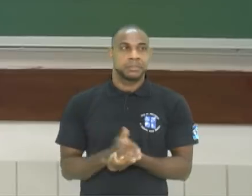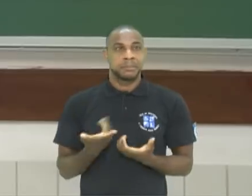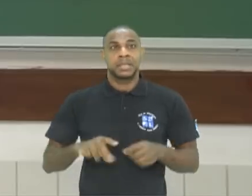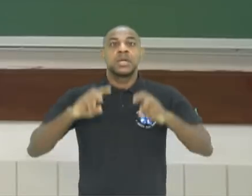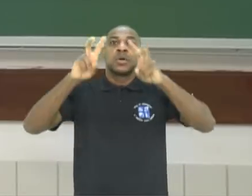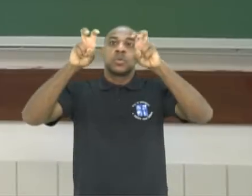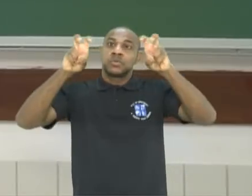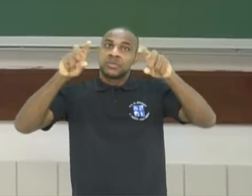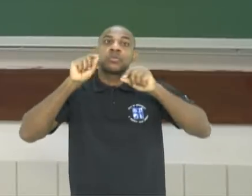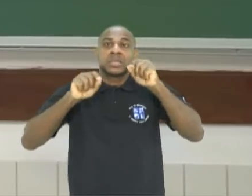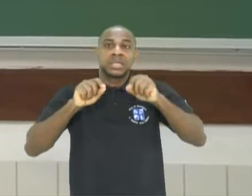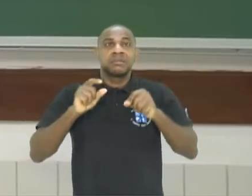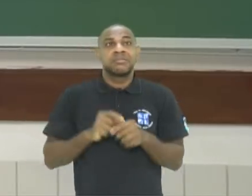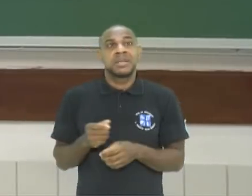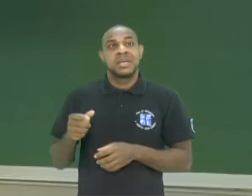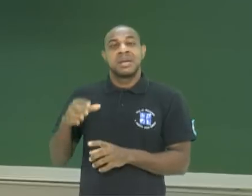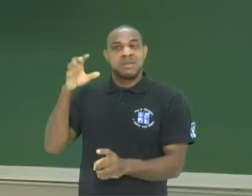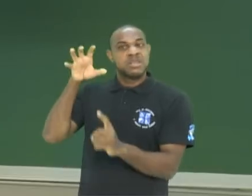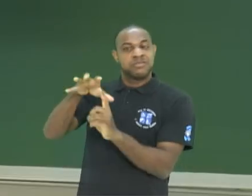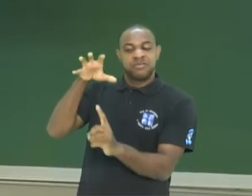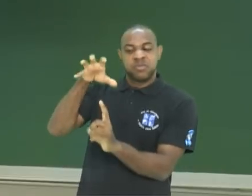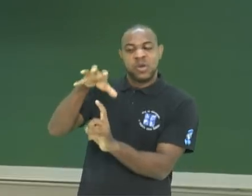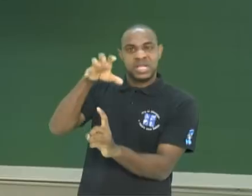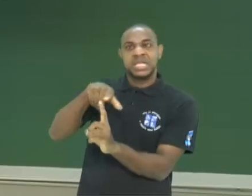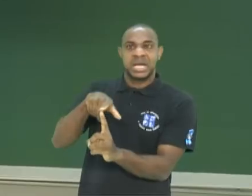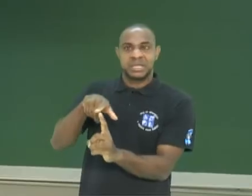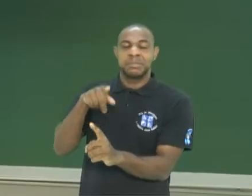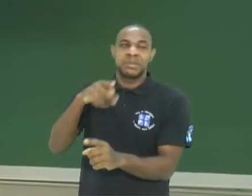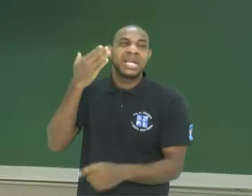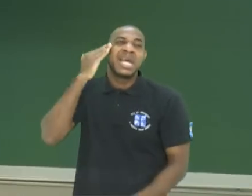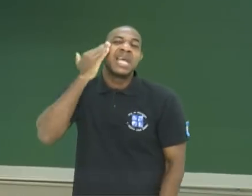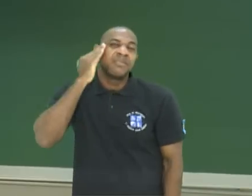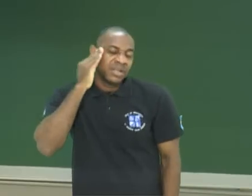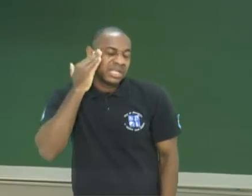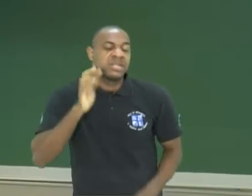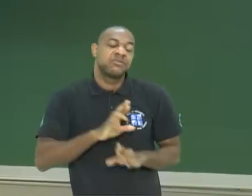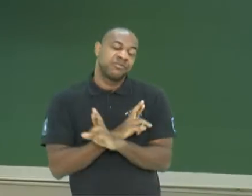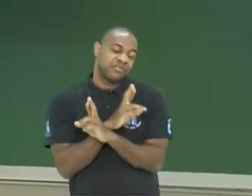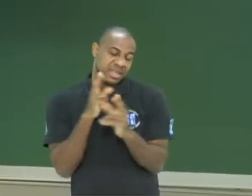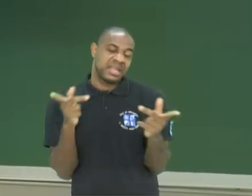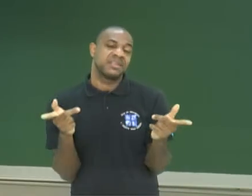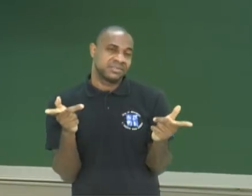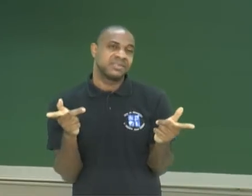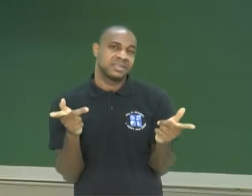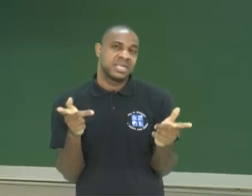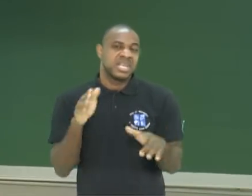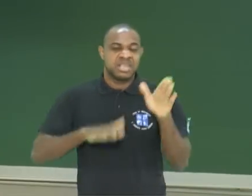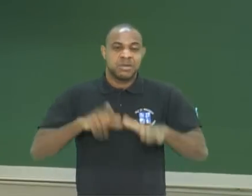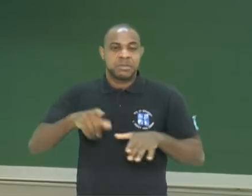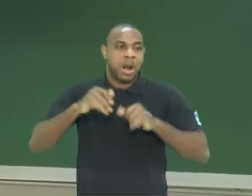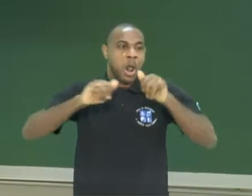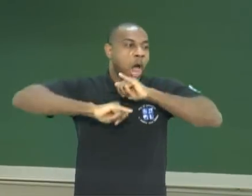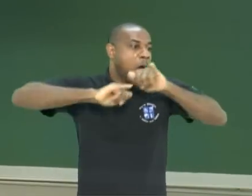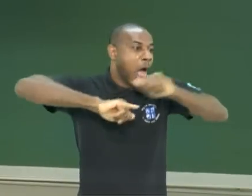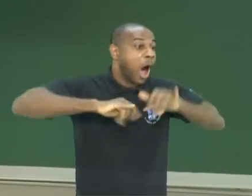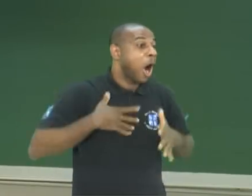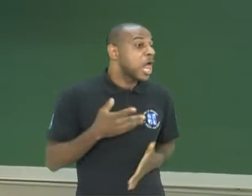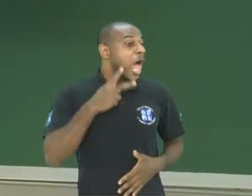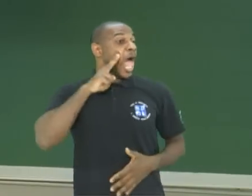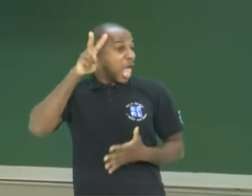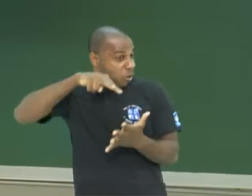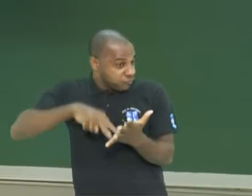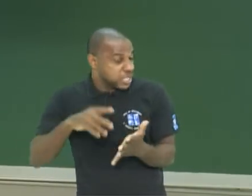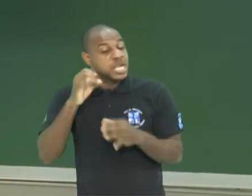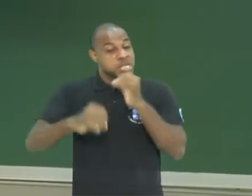foi manipulado justamente para você compreender de uma forma diferente e talvez sair por aí espalhando aquilo que